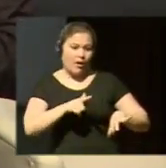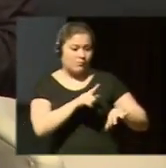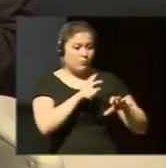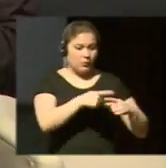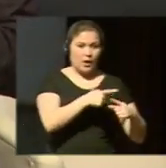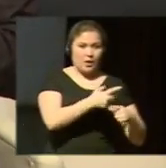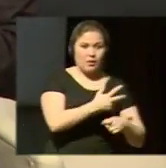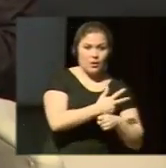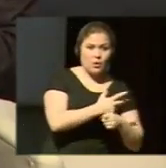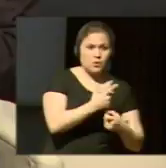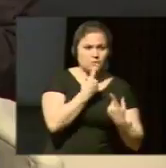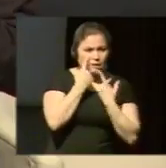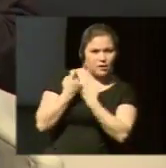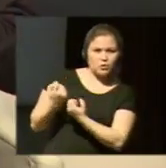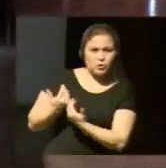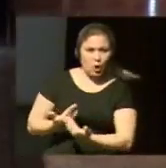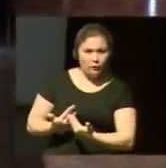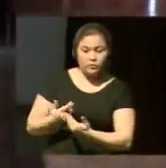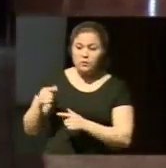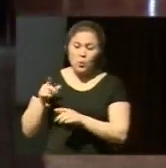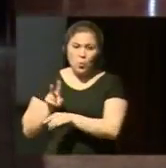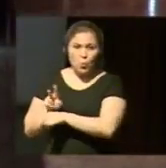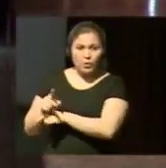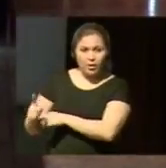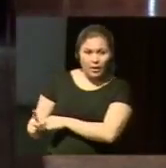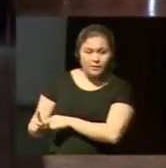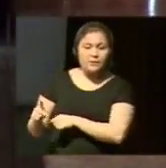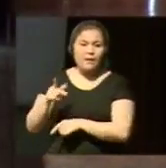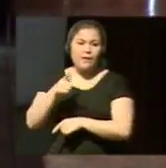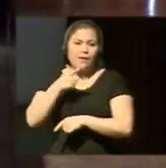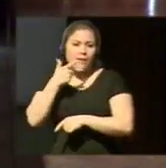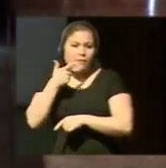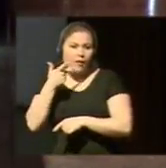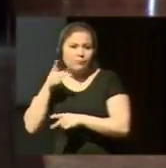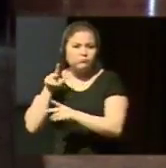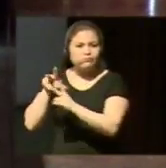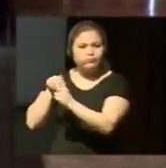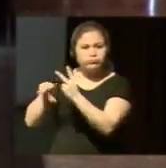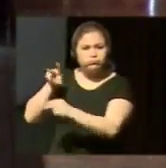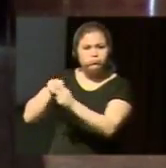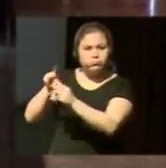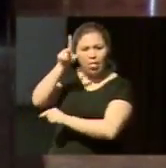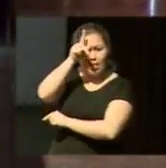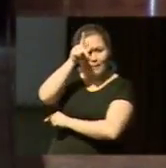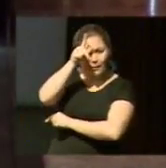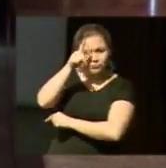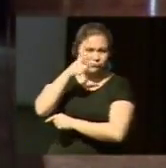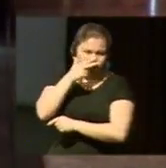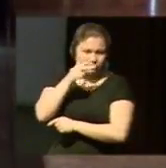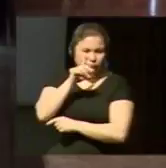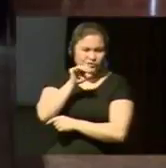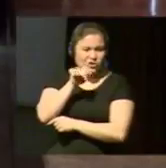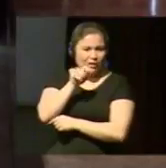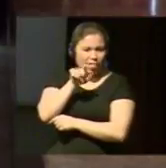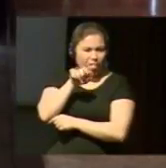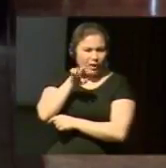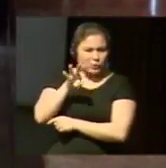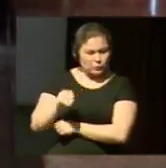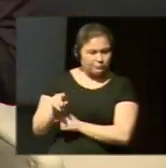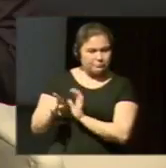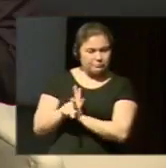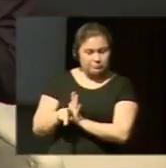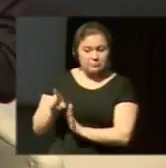jovens, cuidam deles e falam alemão com eles, falam um dialeto.